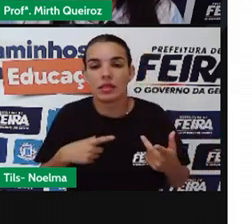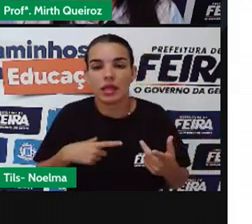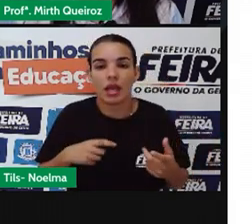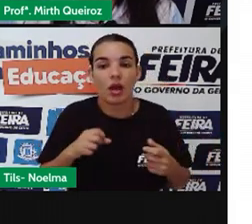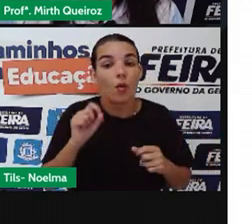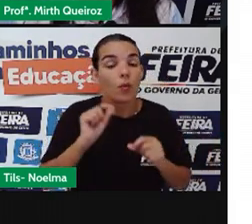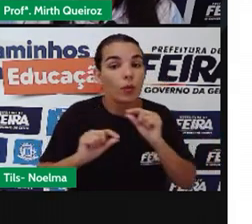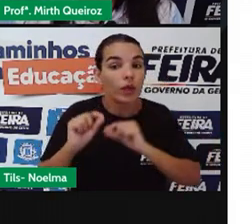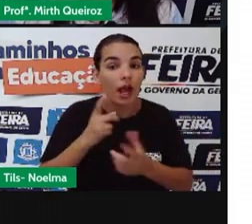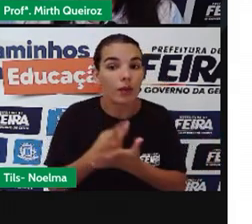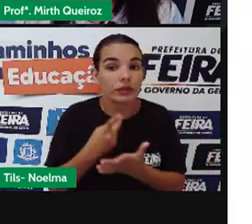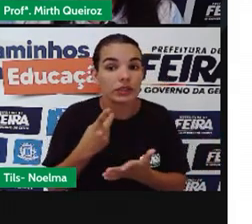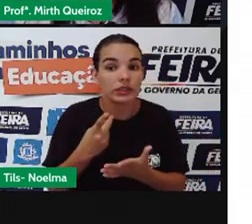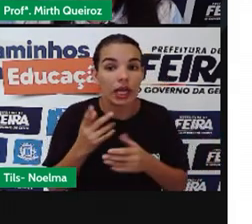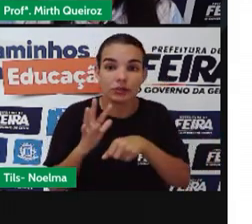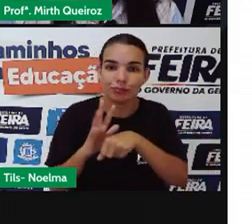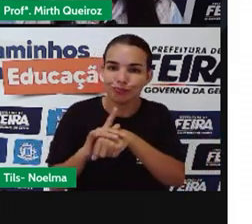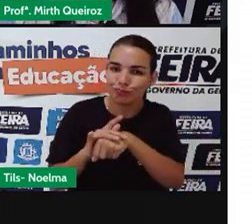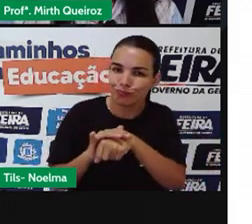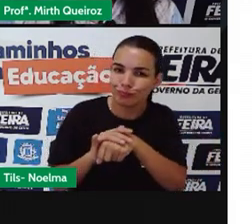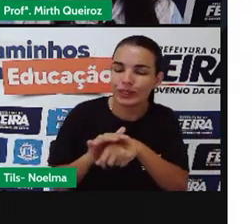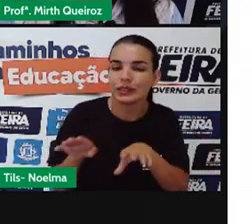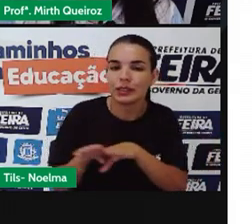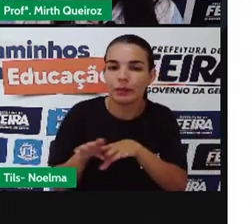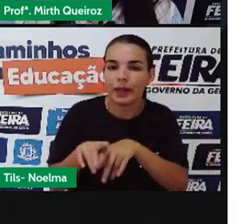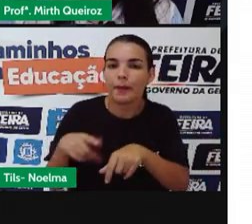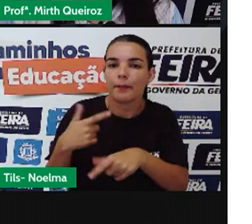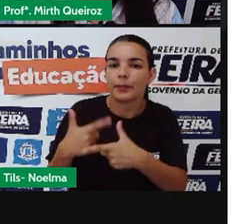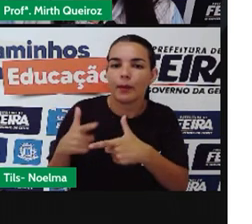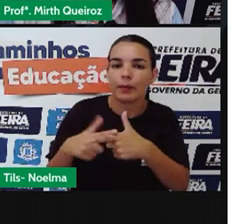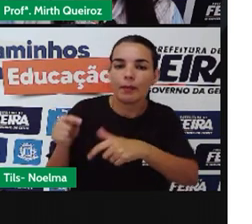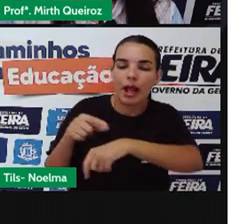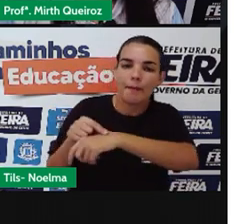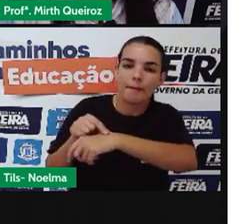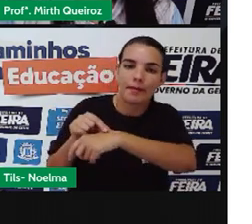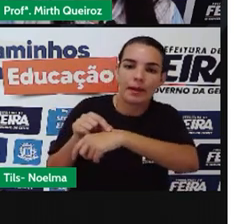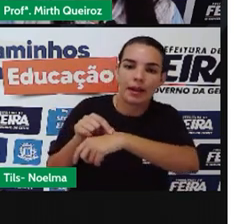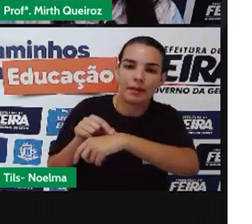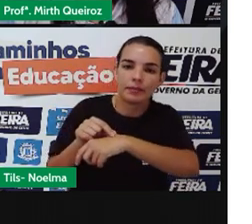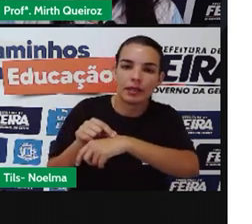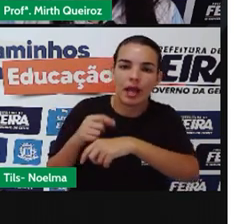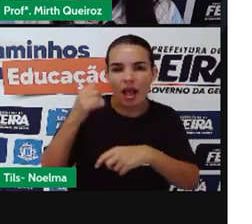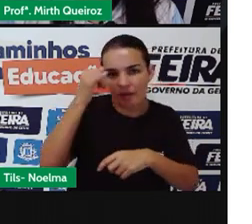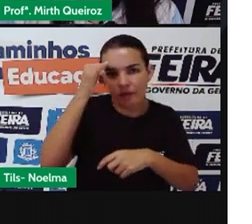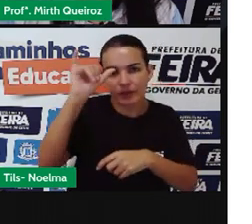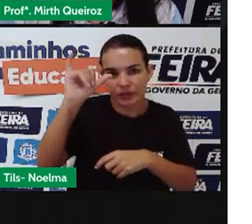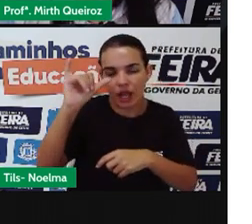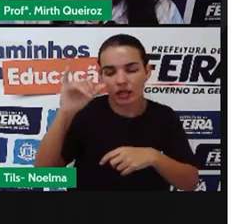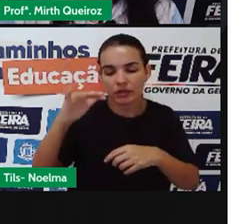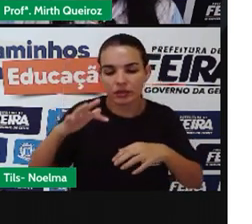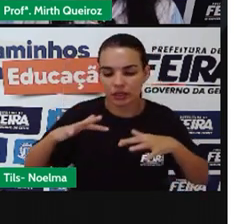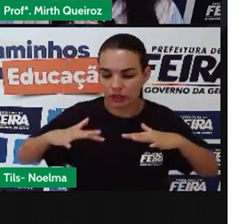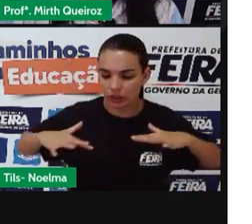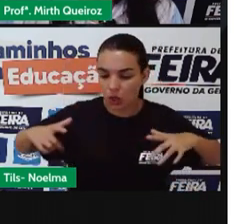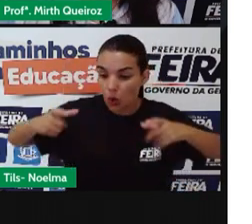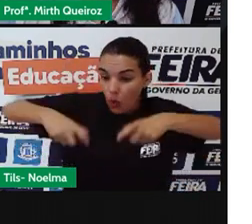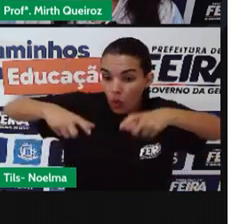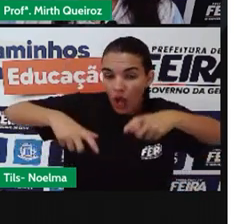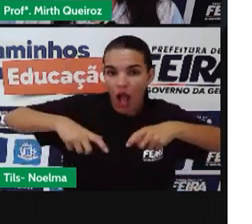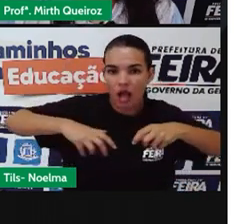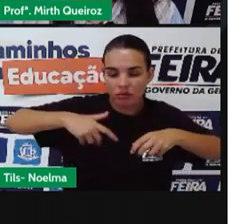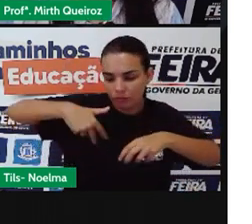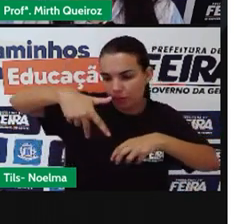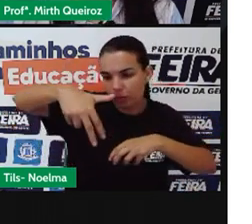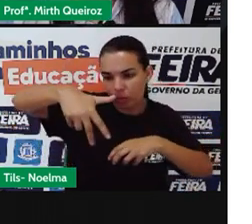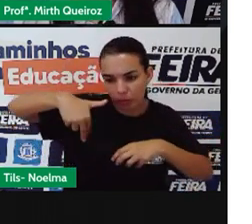infecções ou problemas de pele Não existe andar descalças por ambientes sejam muito movimentado e